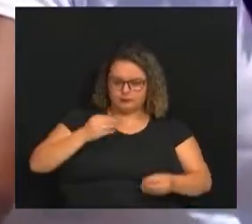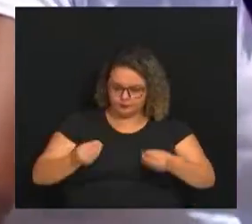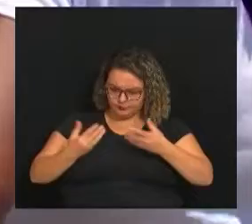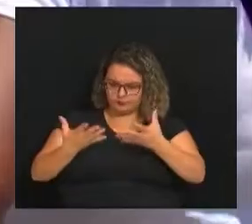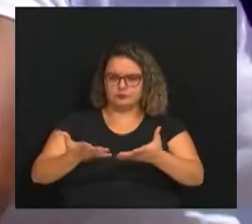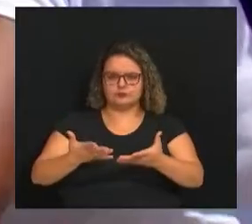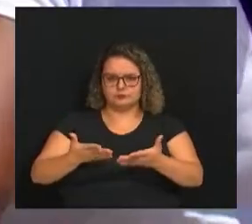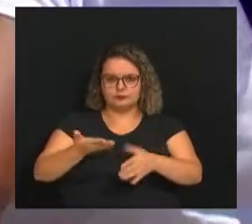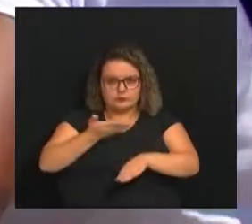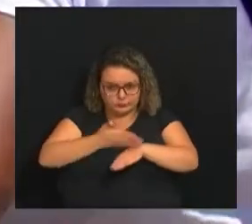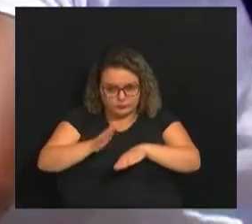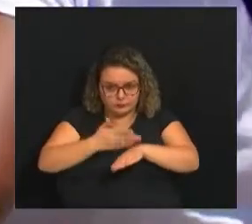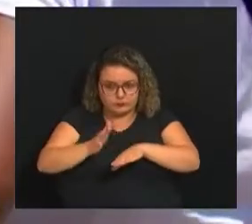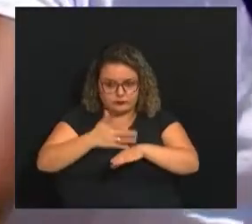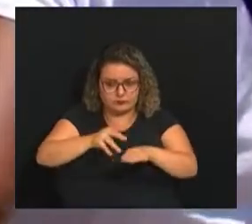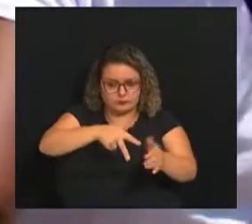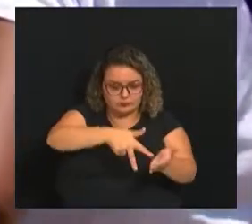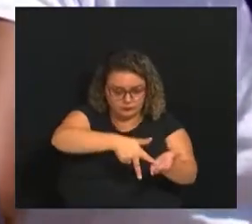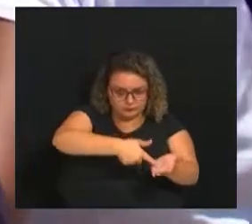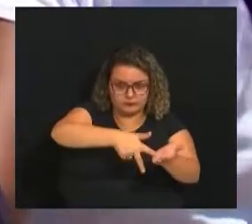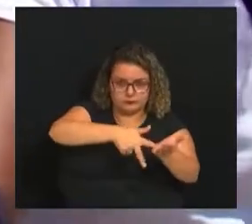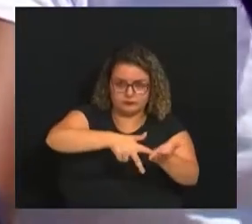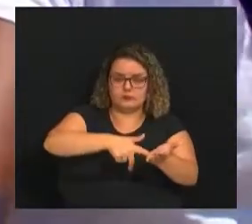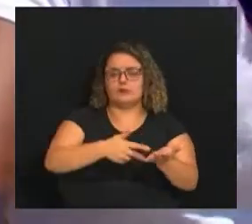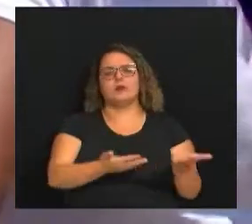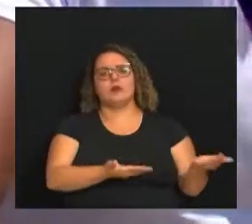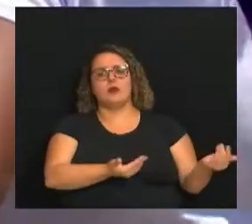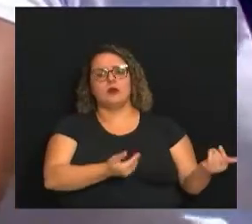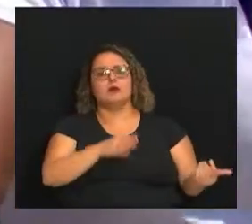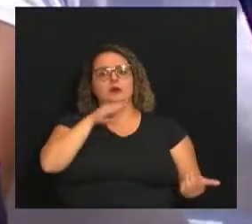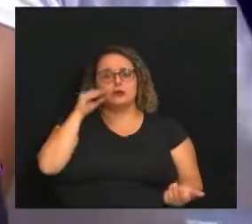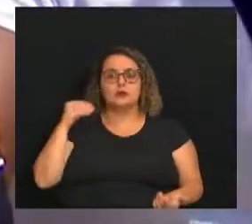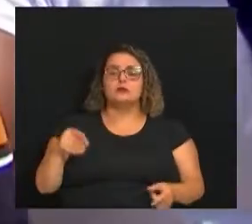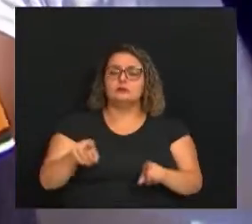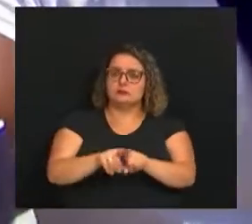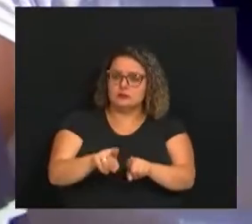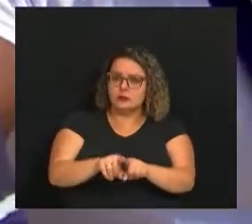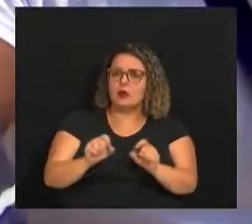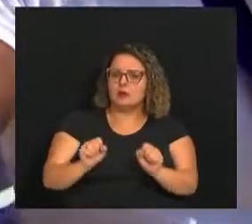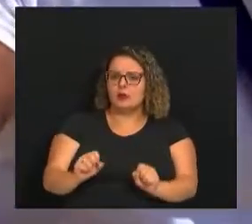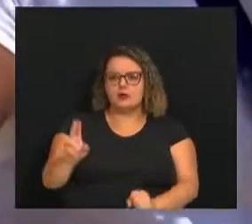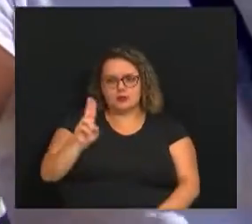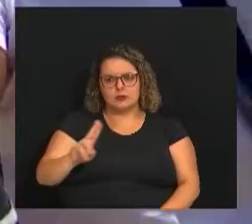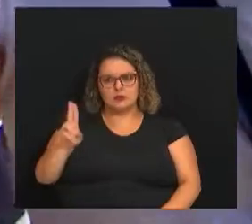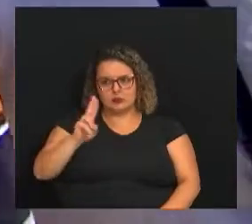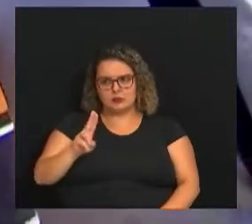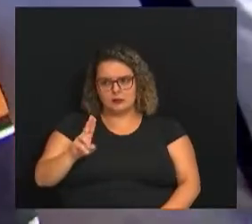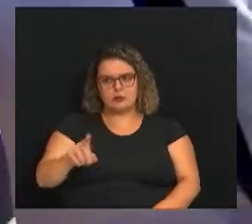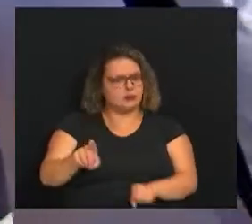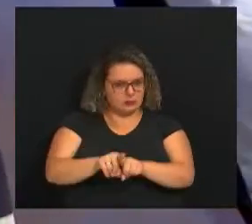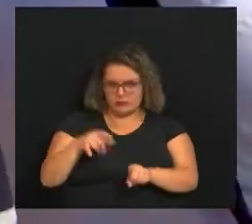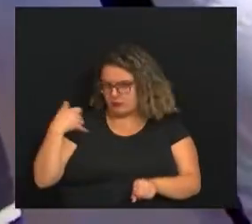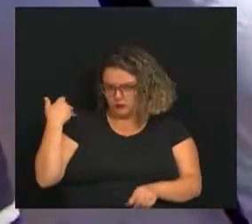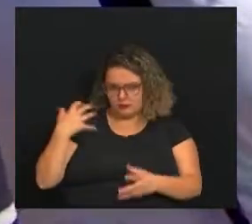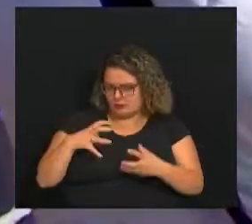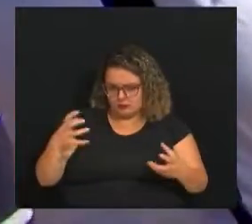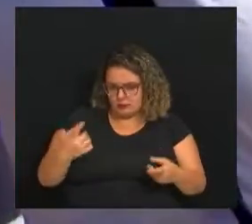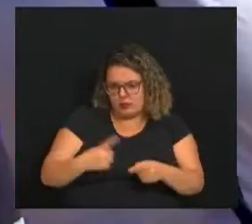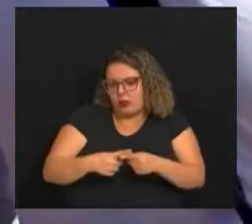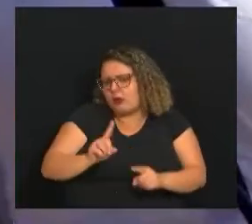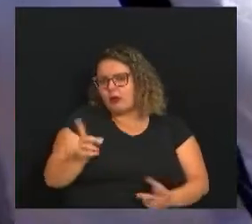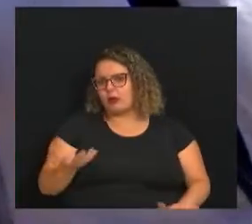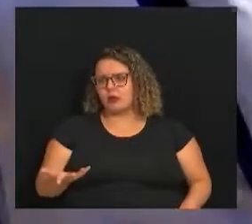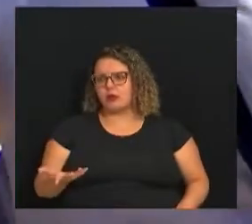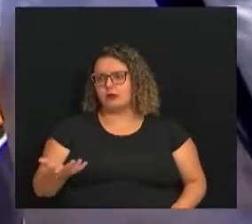prática do skate, os nossos jovens e adolescentes também podem fazer uso, e o pessoal da terceira idade, por que não? Porque nós